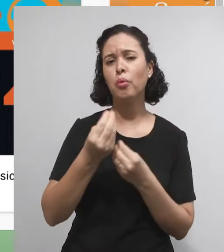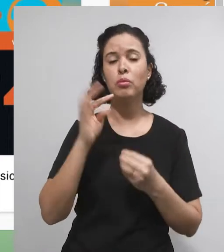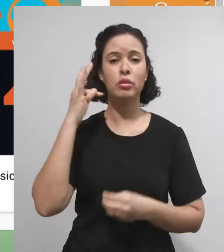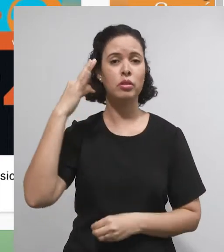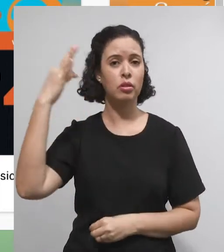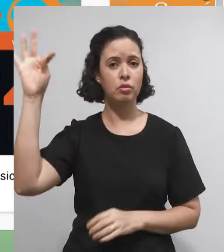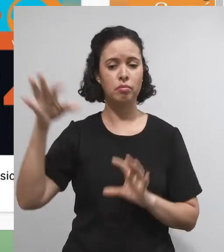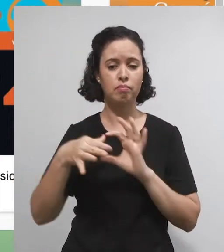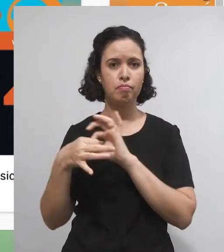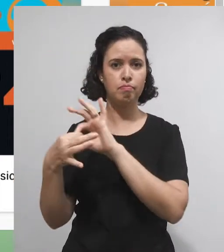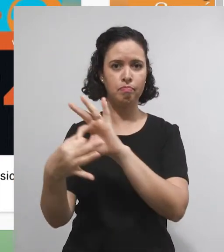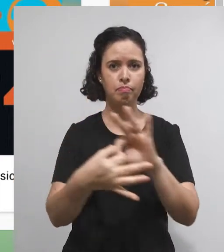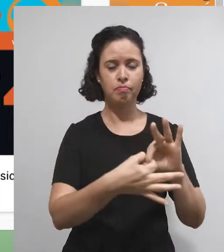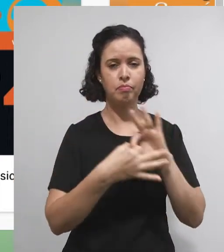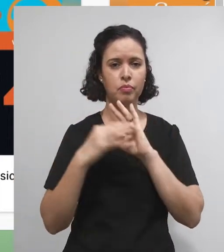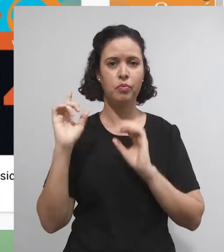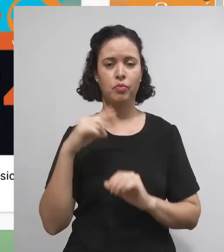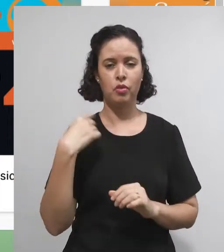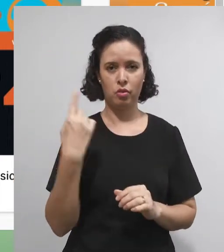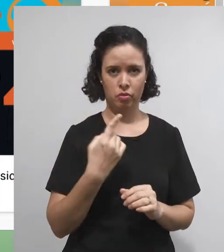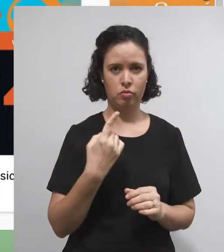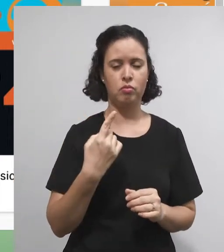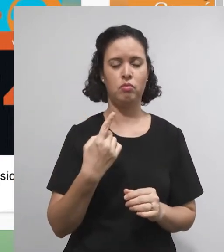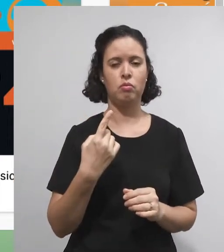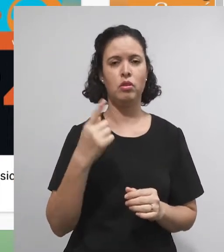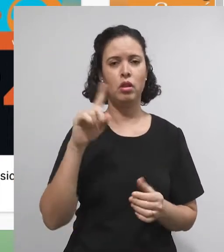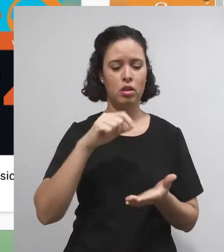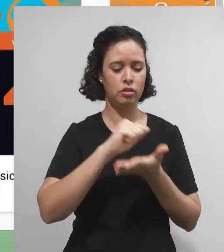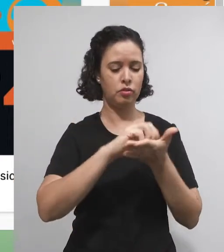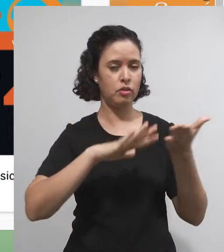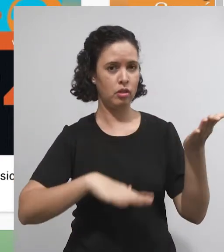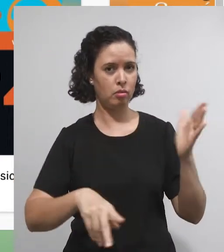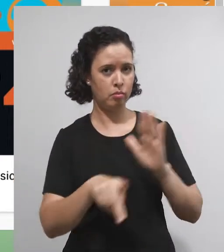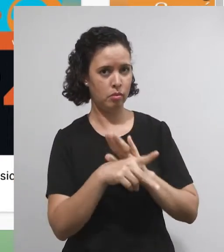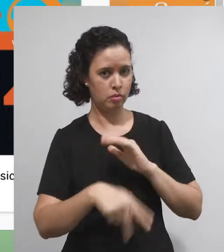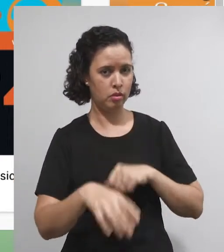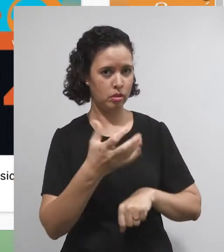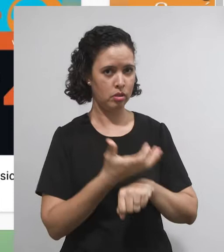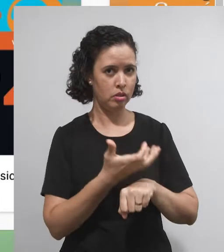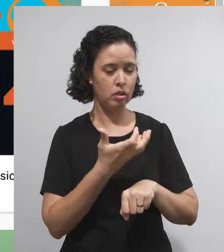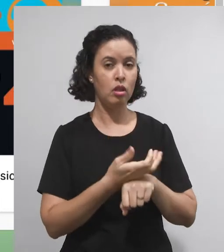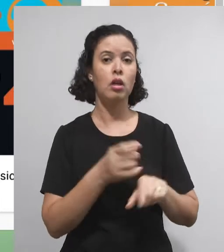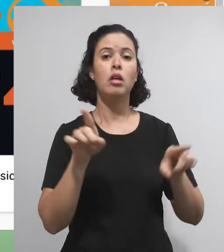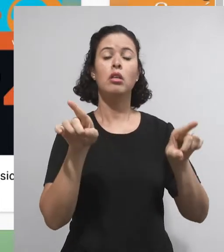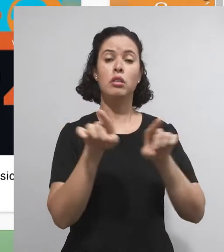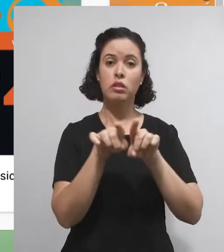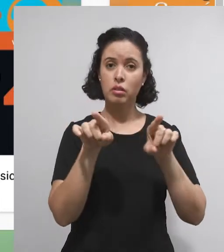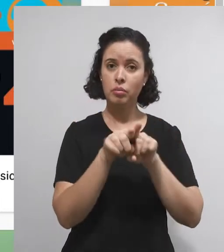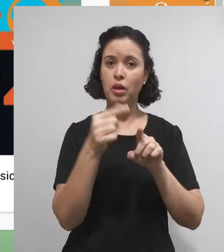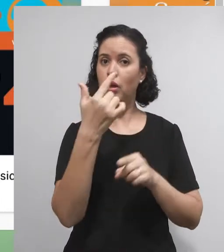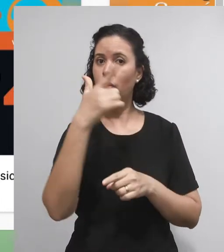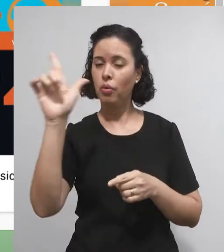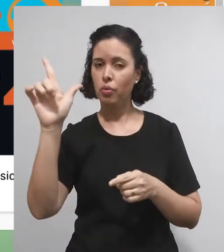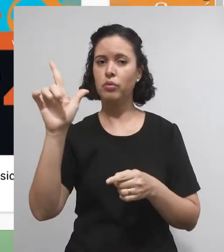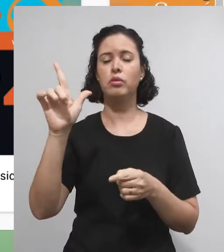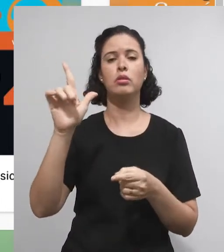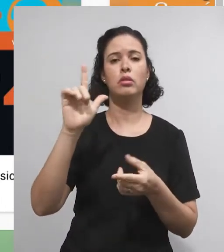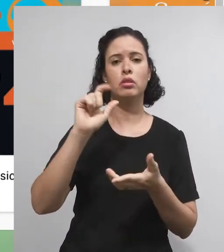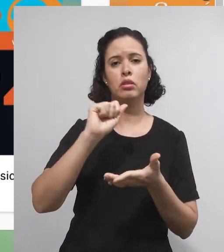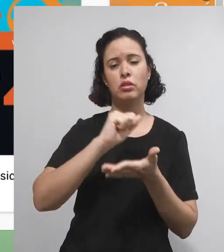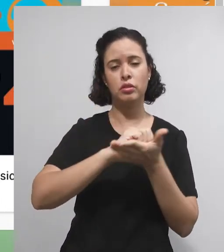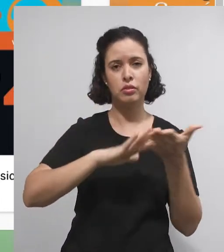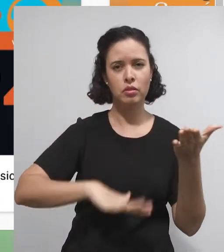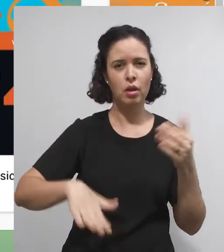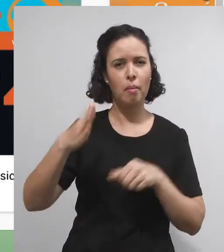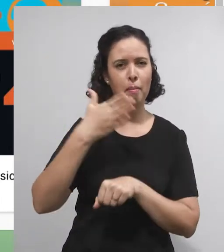é que essas teorias se relacionam com a nossa atividade disciplinar e com a nossa atividade de